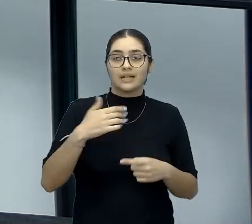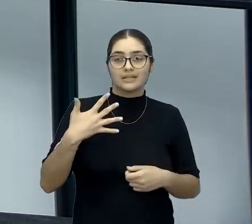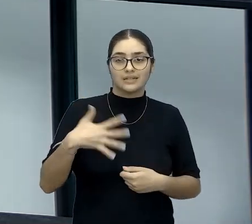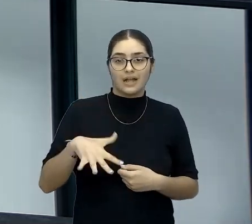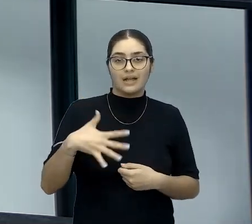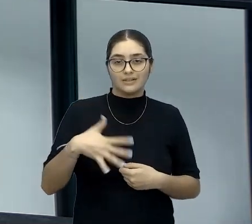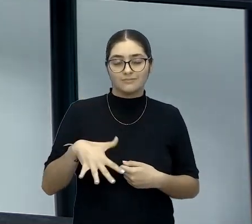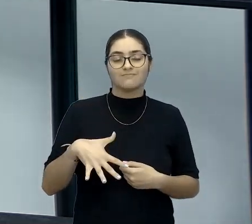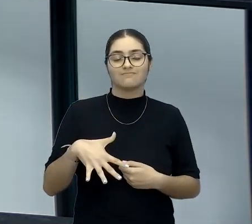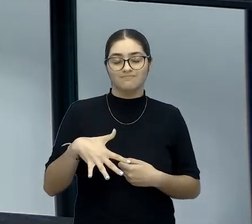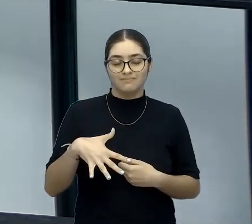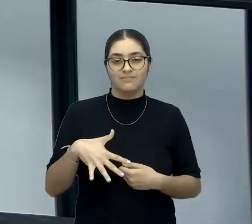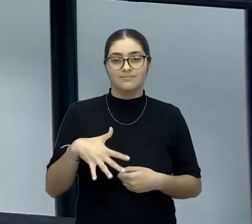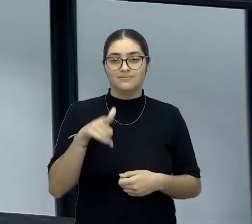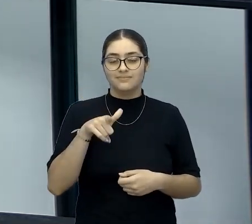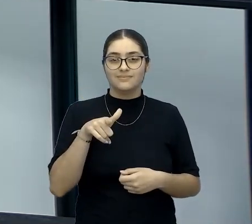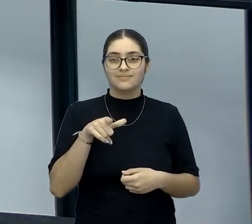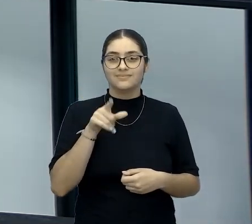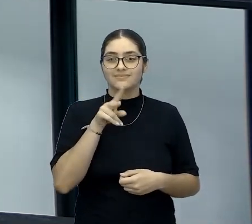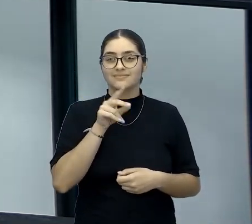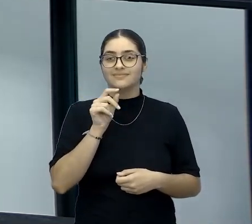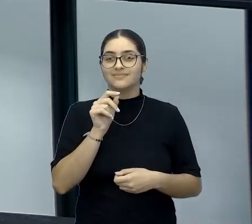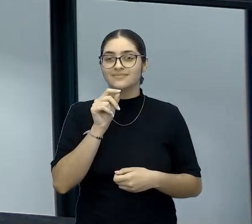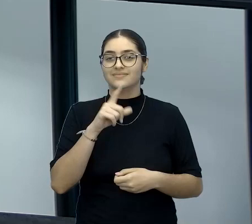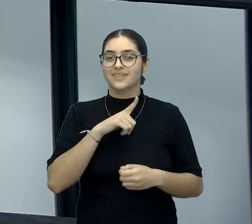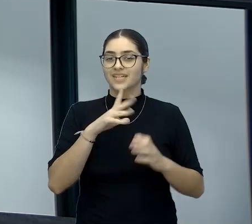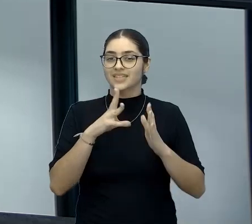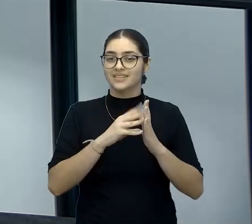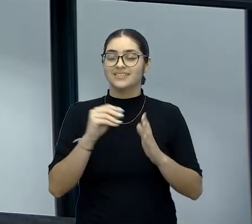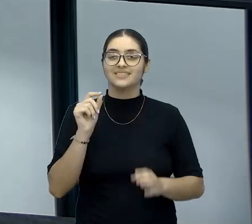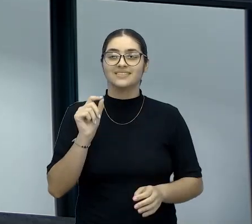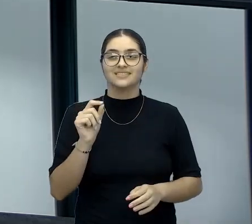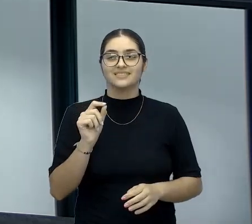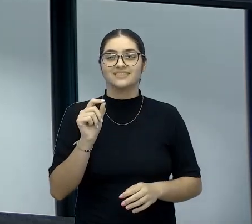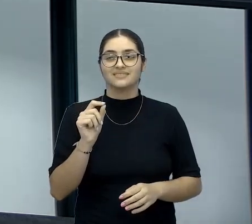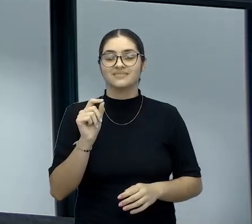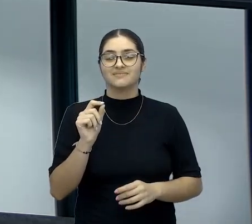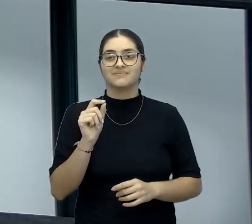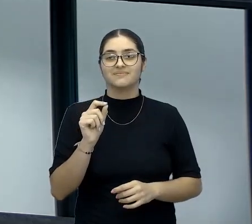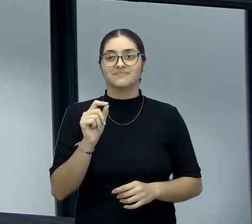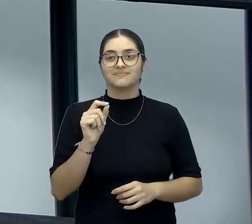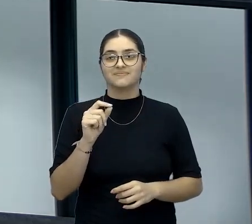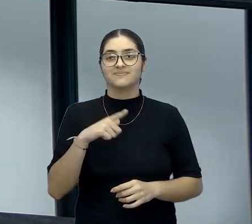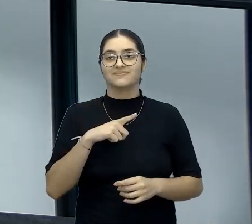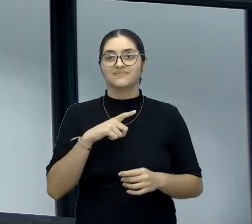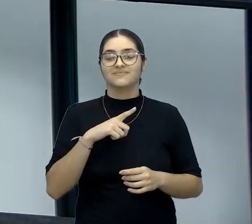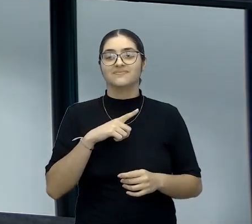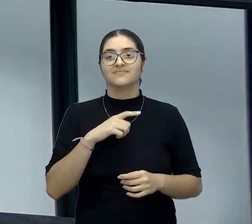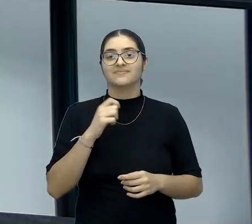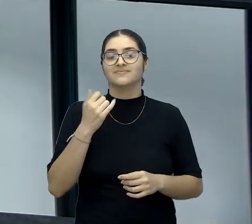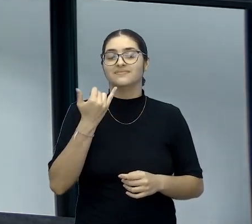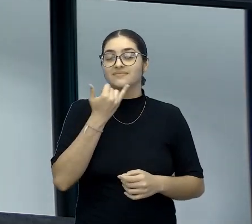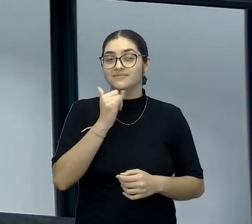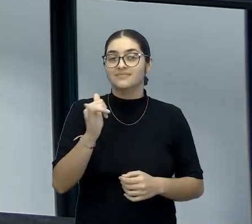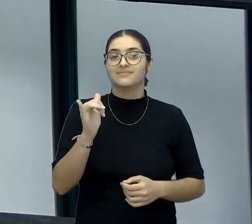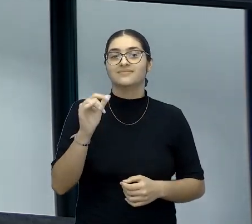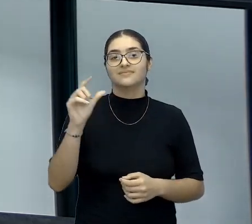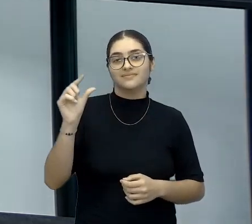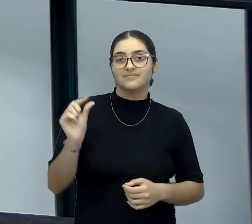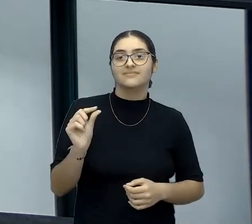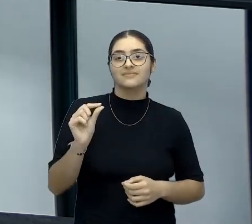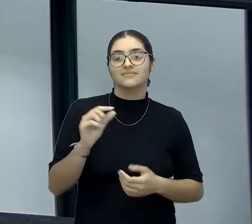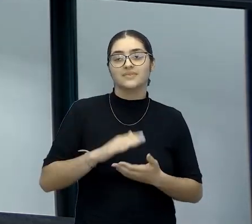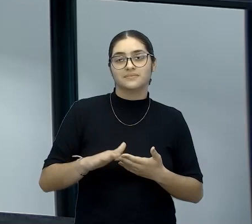né? Então, vocês devem ter visto vários modelos de lâmpadas que também ele gasta um pouco menos do